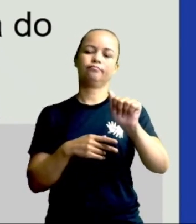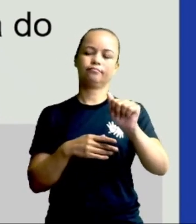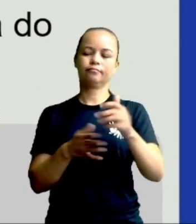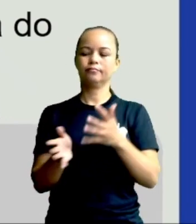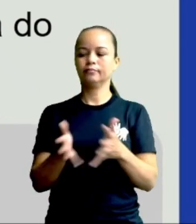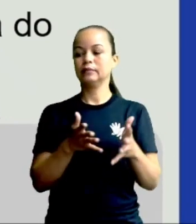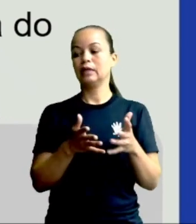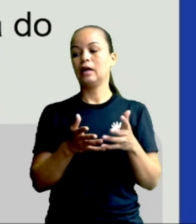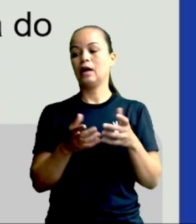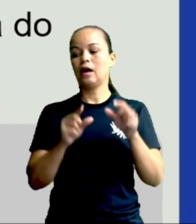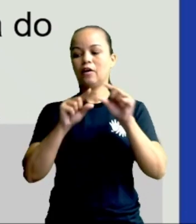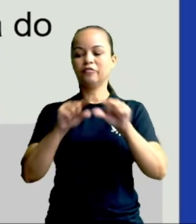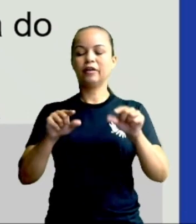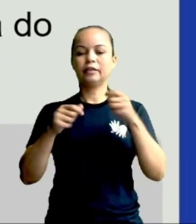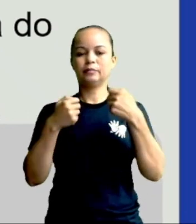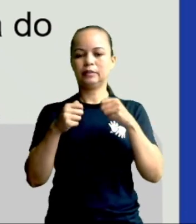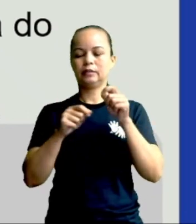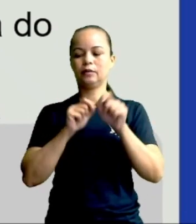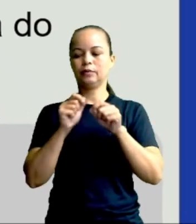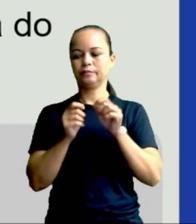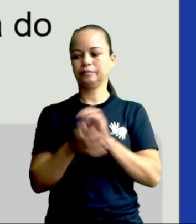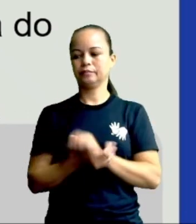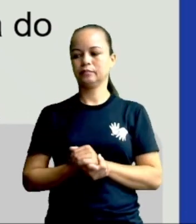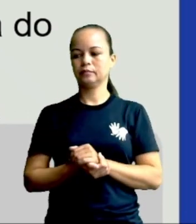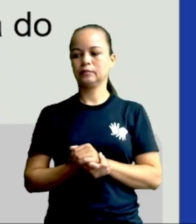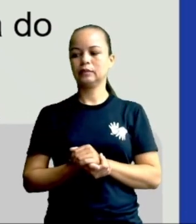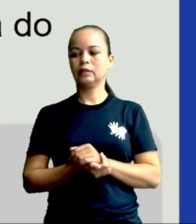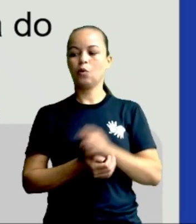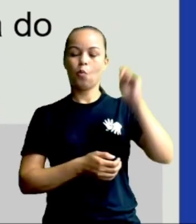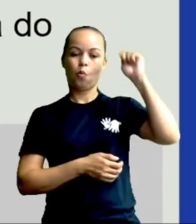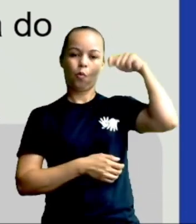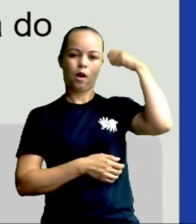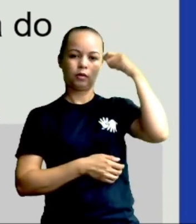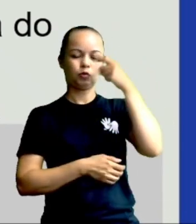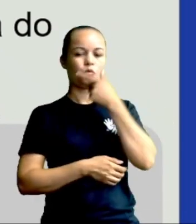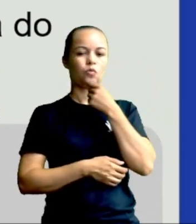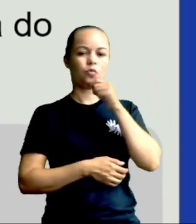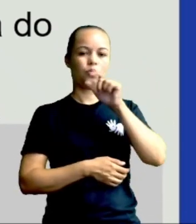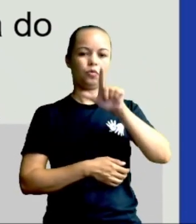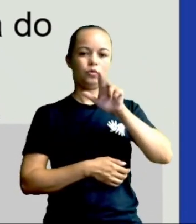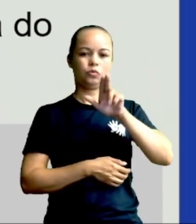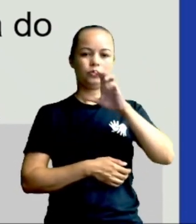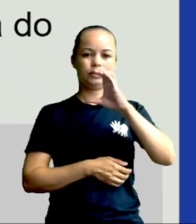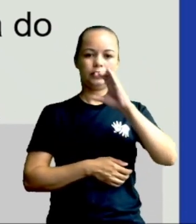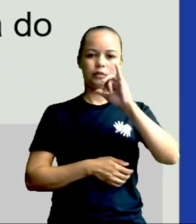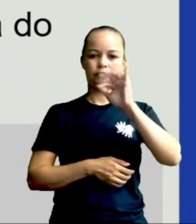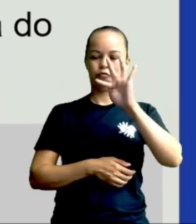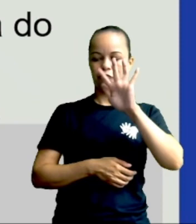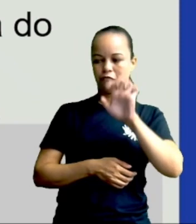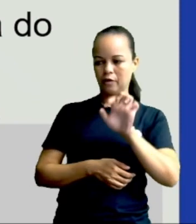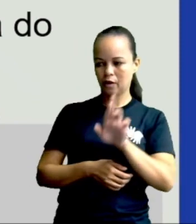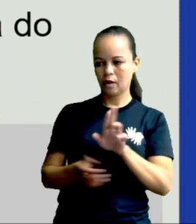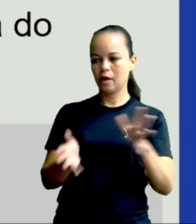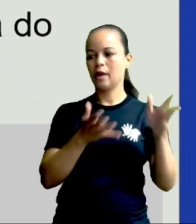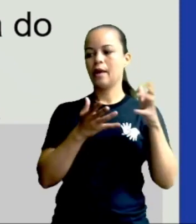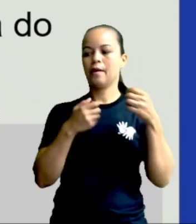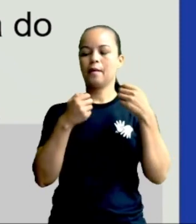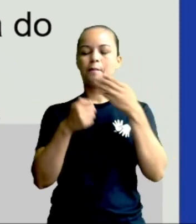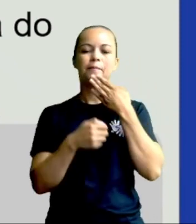atrás deveria estar a seguinte forma ator de Lúcifer prefere filmes da DC a